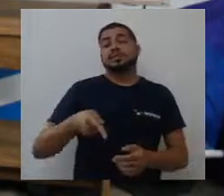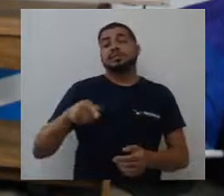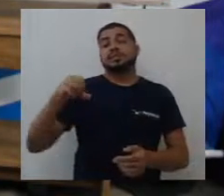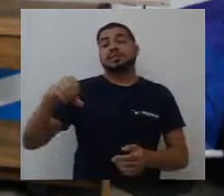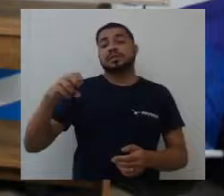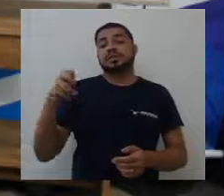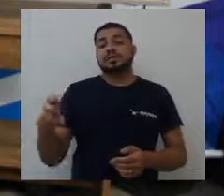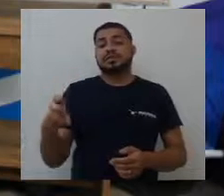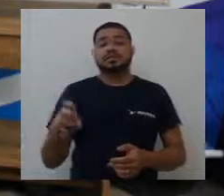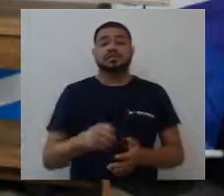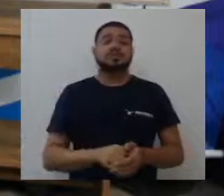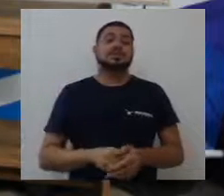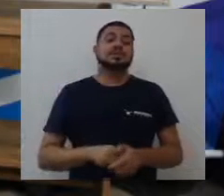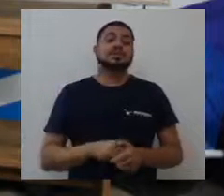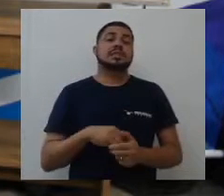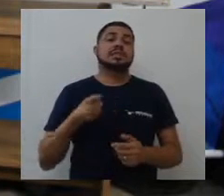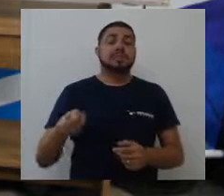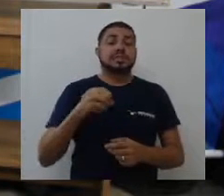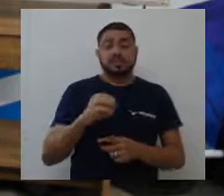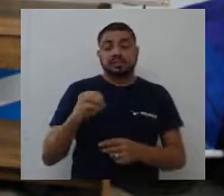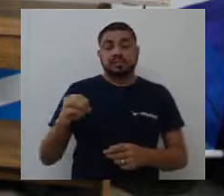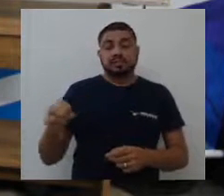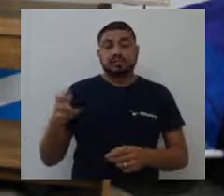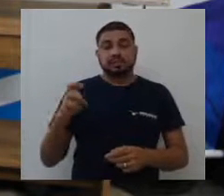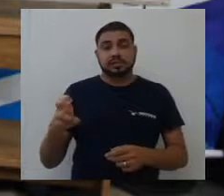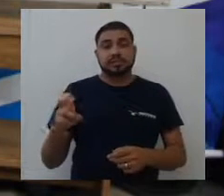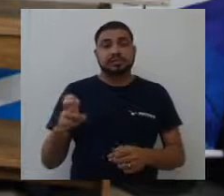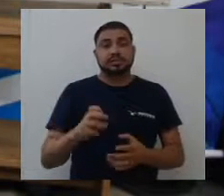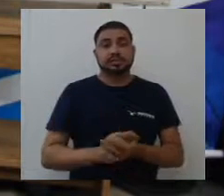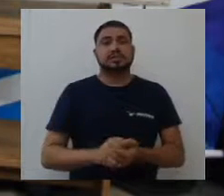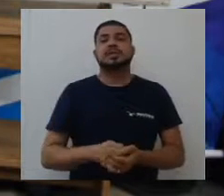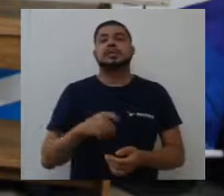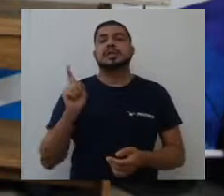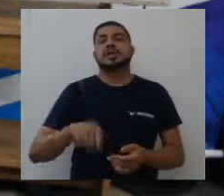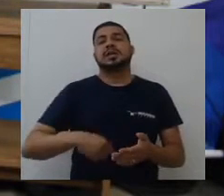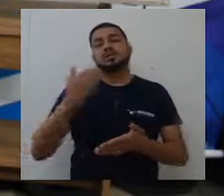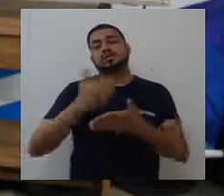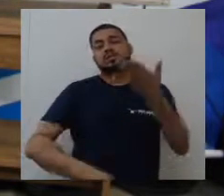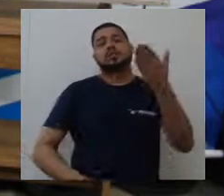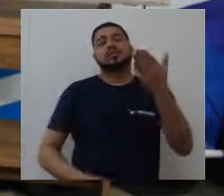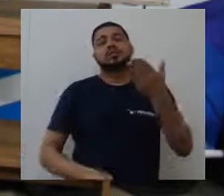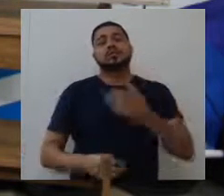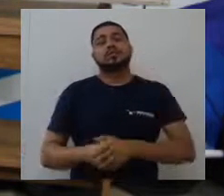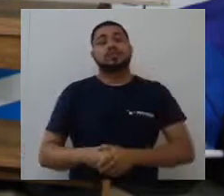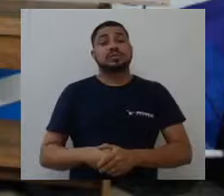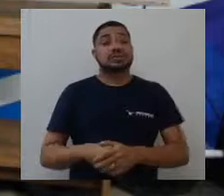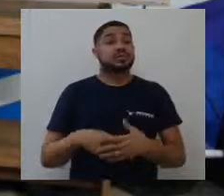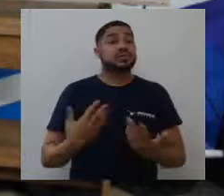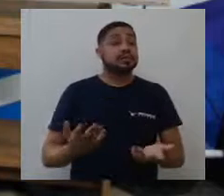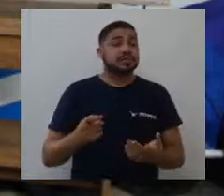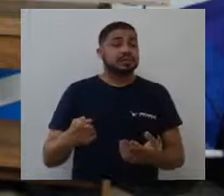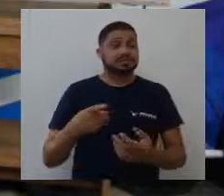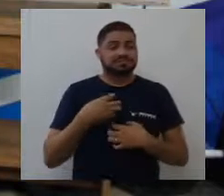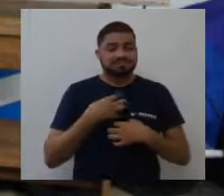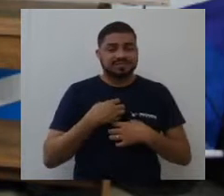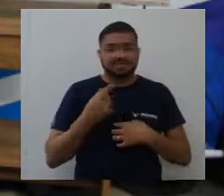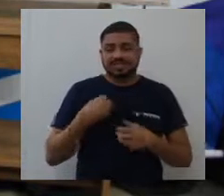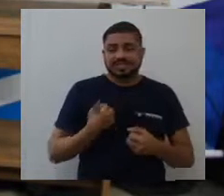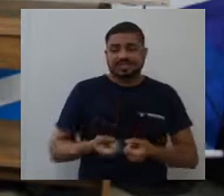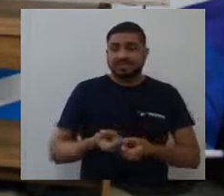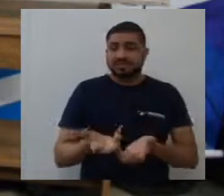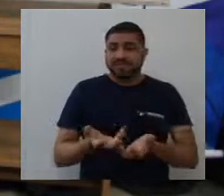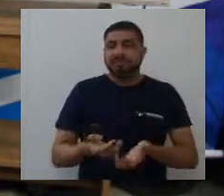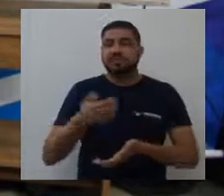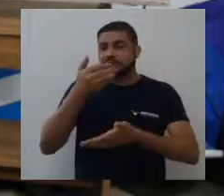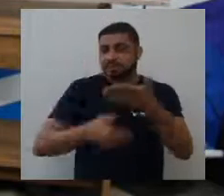0,95. Ou seja, aquele 0,05 que caiu ali é exatamente o desconto que foi dado. Dessa forma, quando eu dou um desconto no